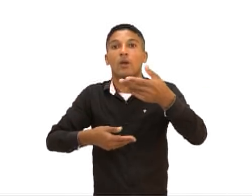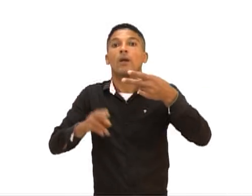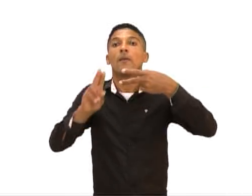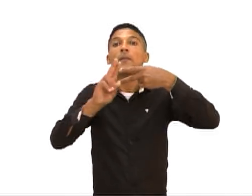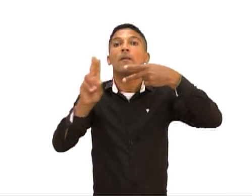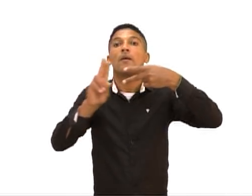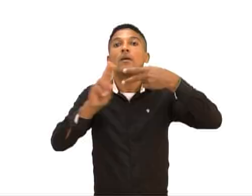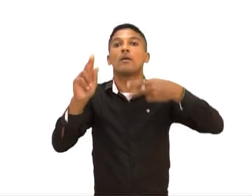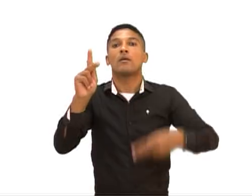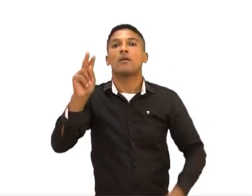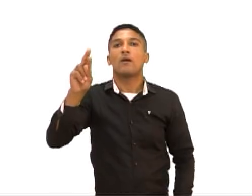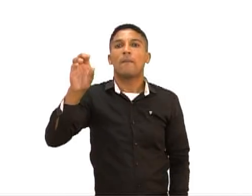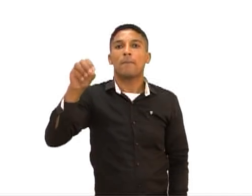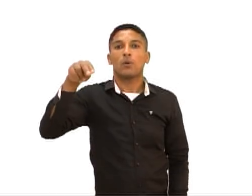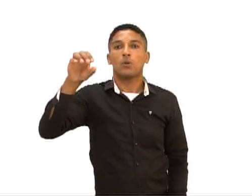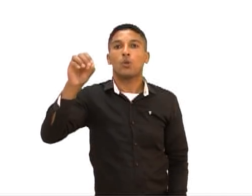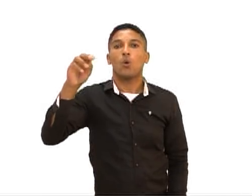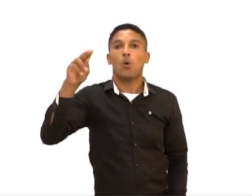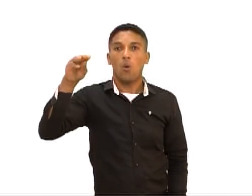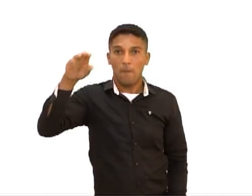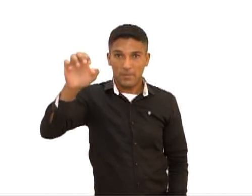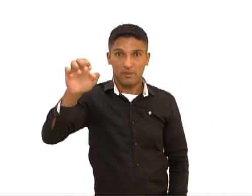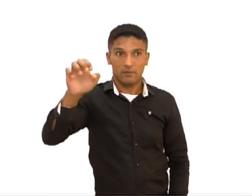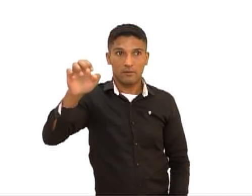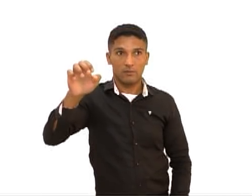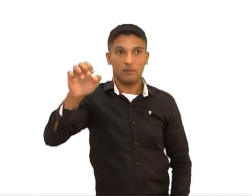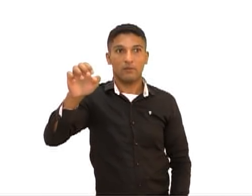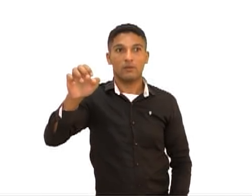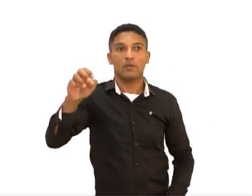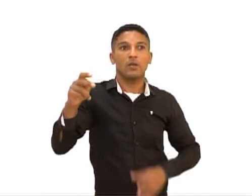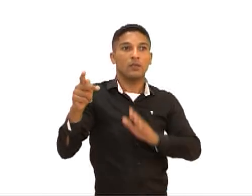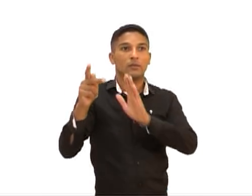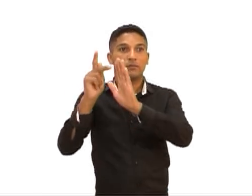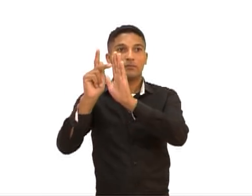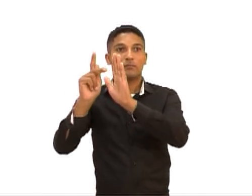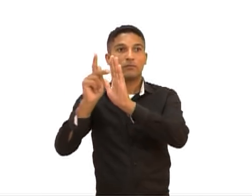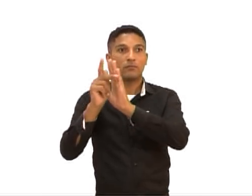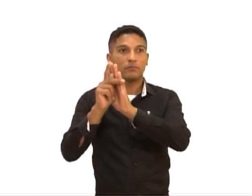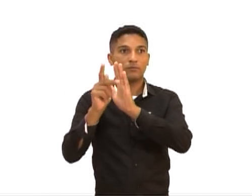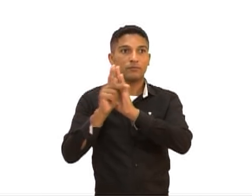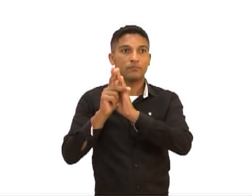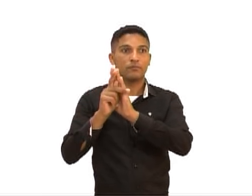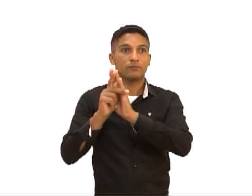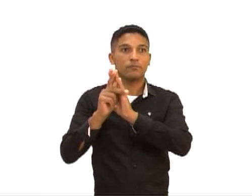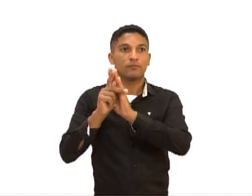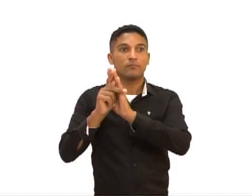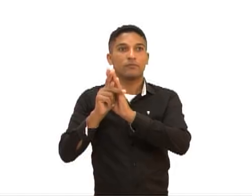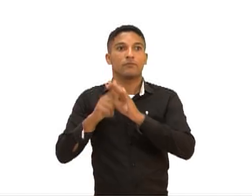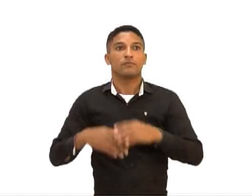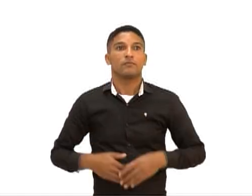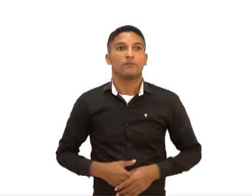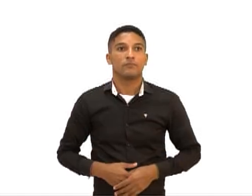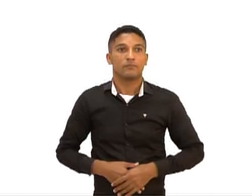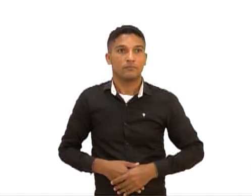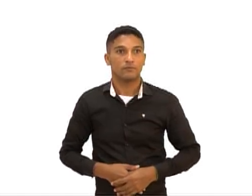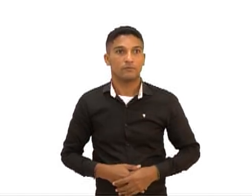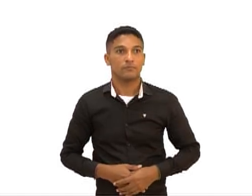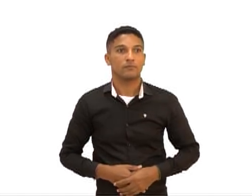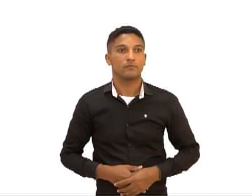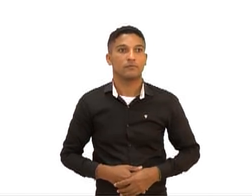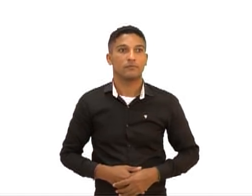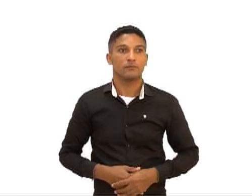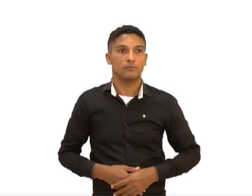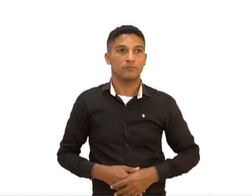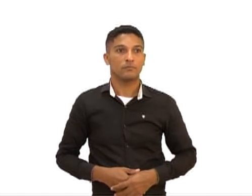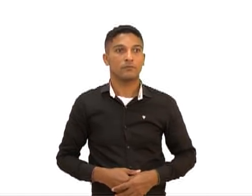elipse. A história da bola nos leva à época da pré-história. No basquete, ela é a personagem